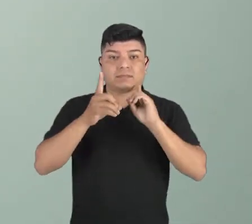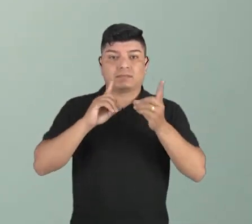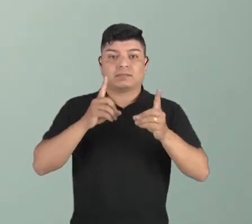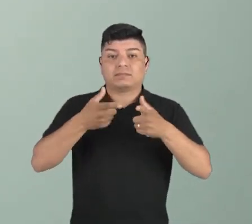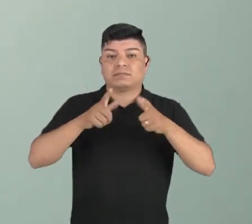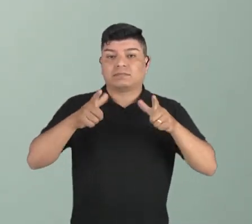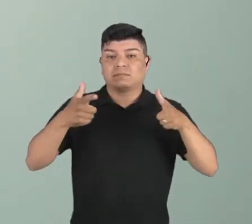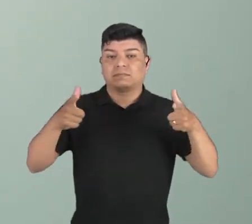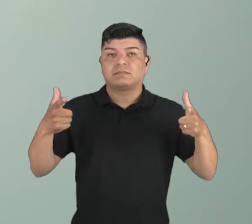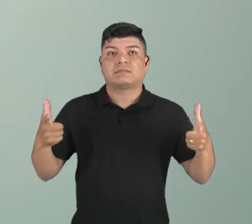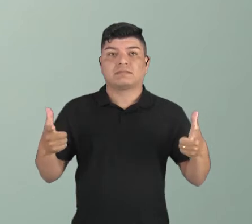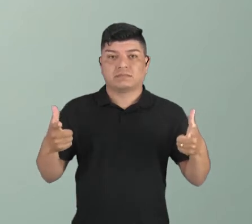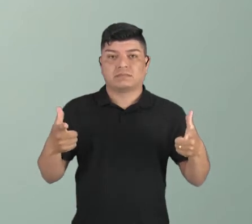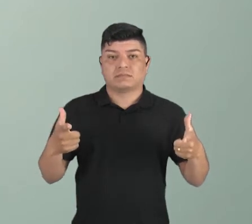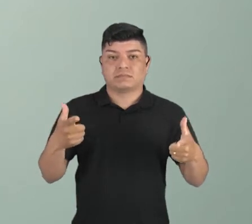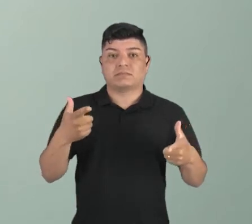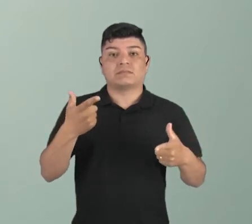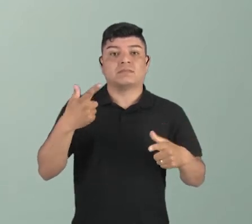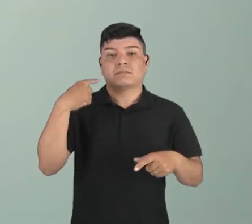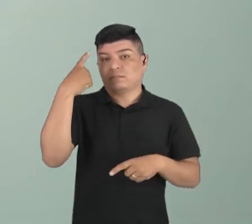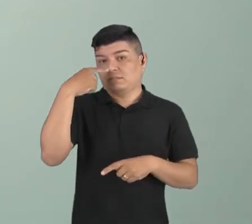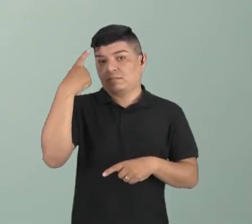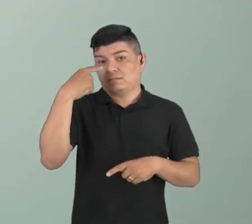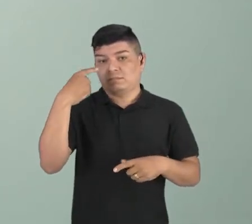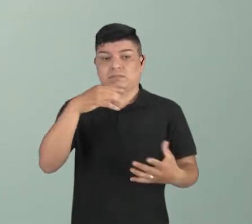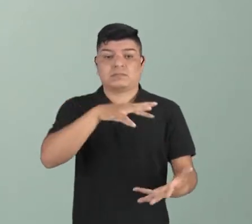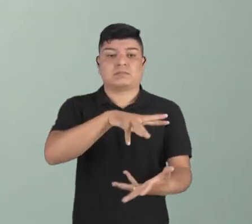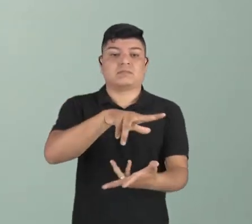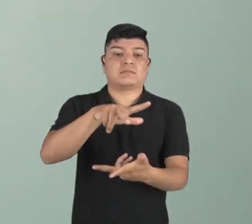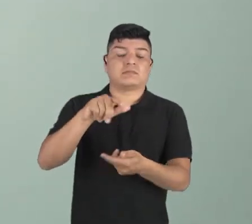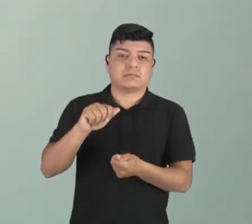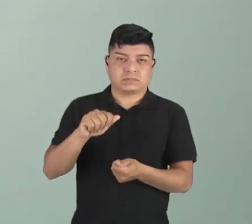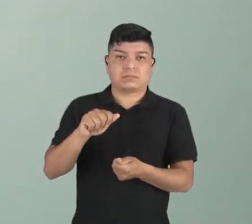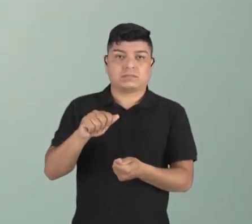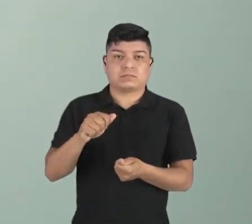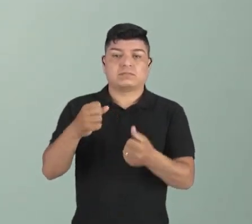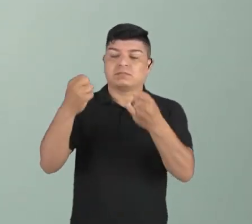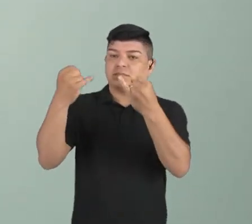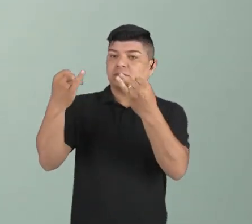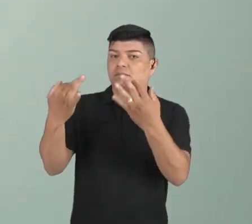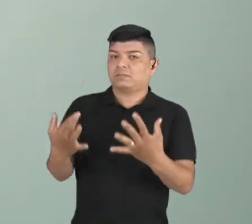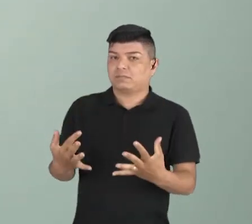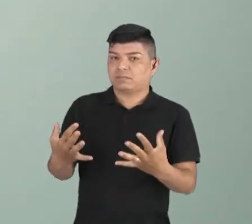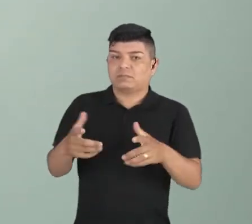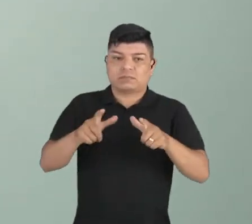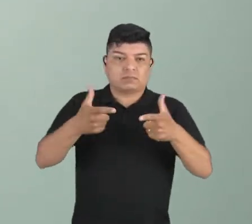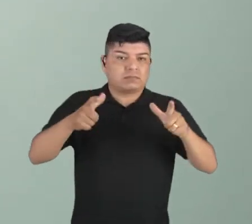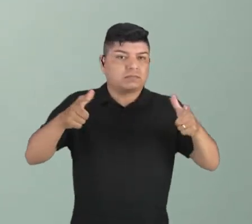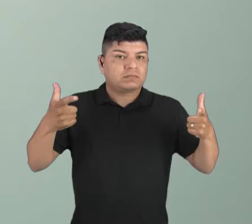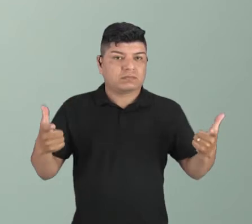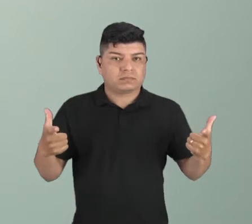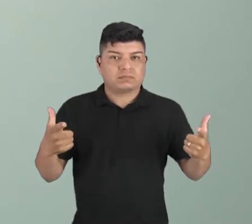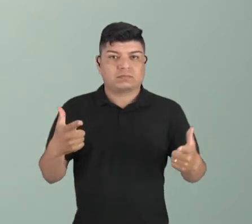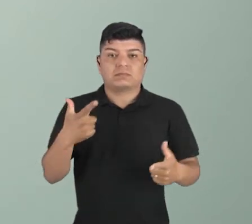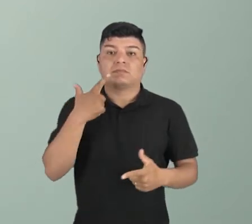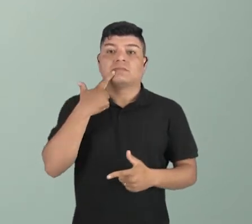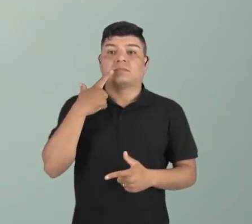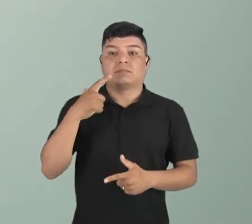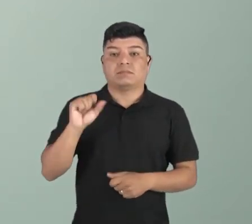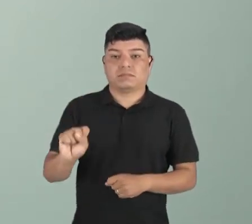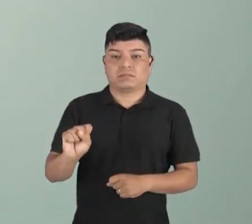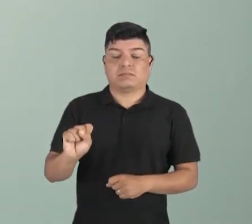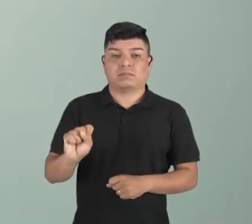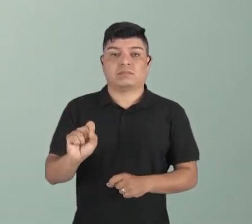sobre a expansão da língua espanhola no mundo. Então, olha só, galerinha, quando eu falo em expansão da língua, né, eu